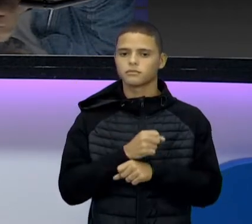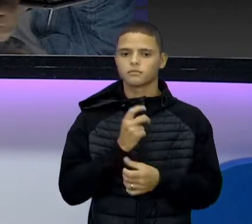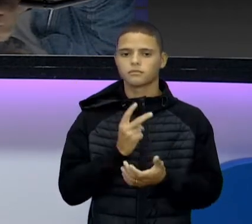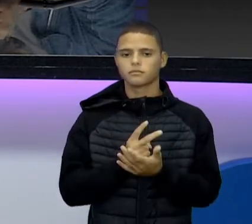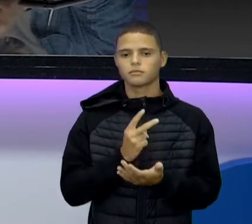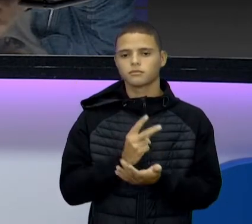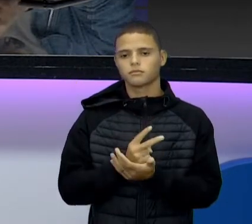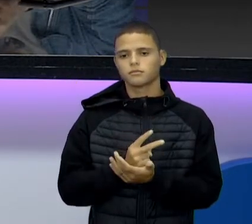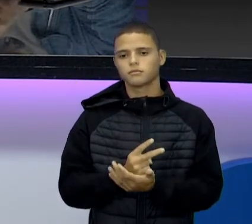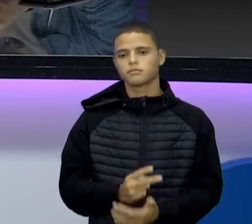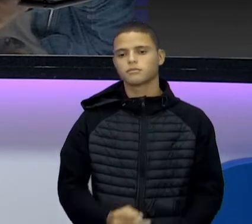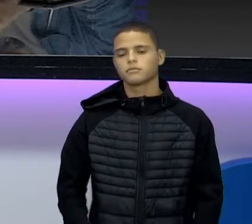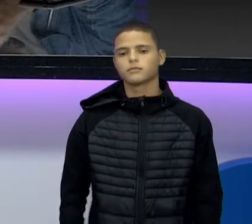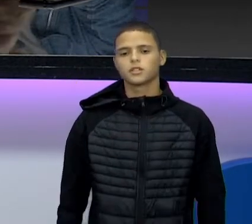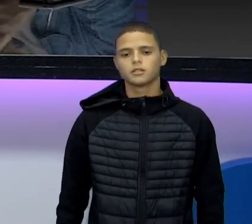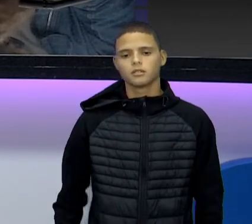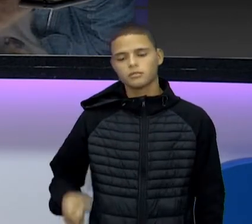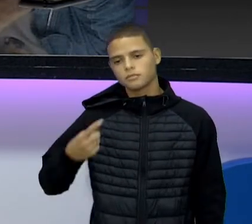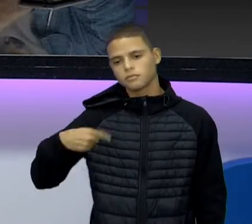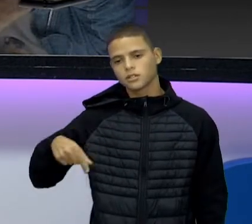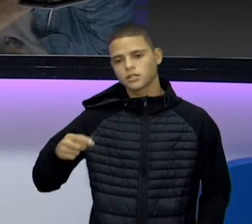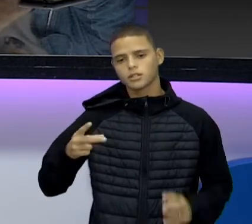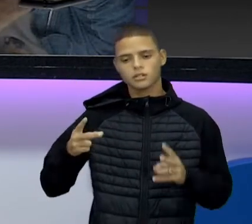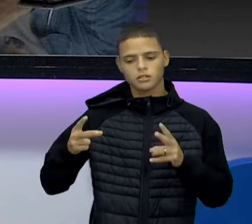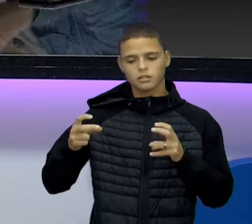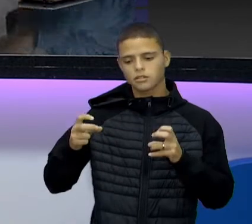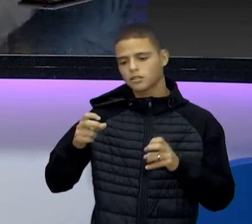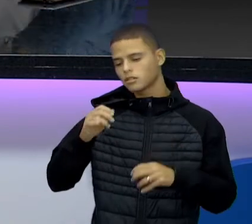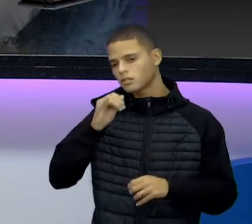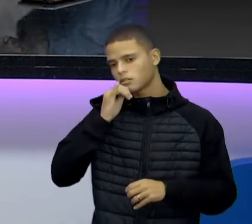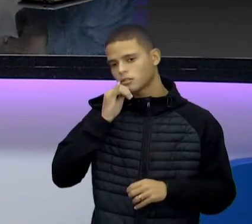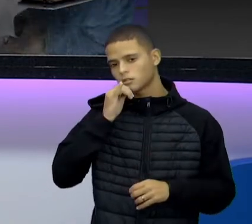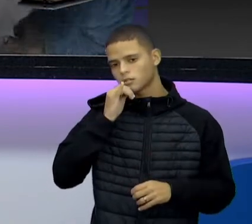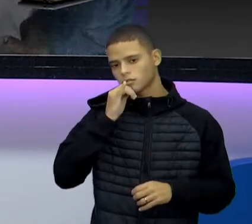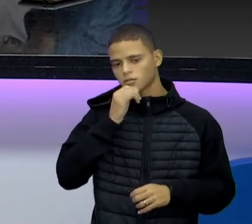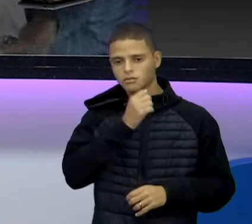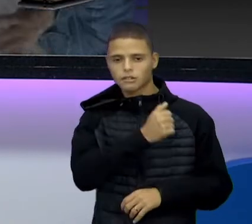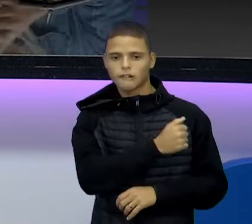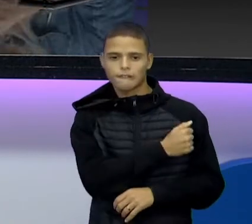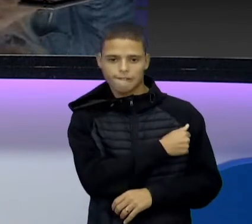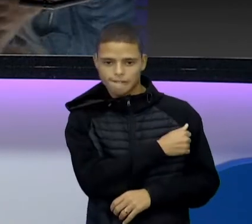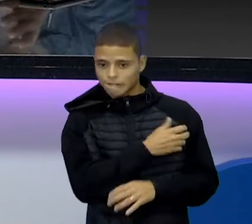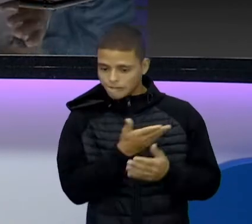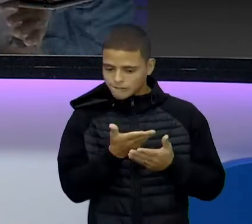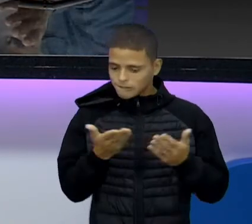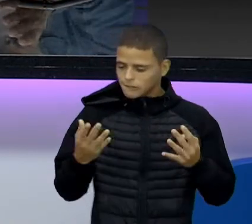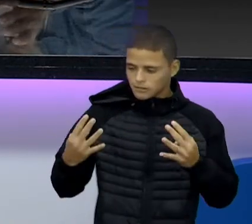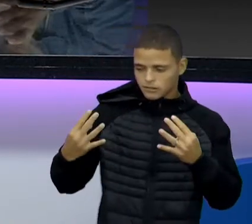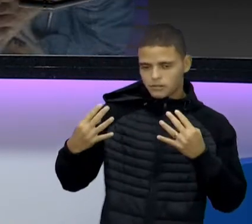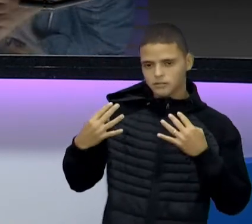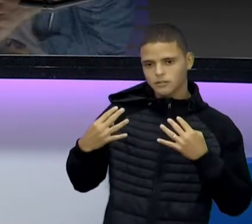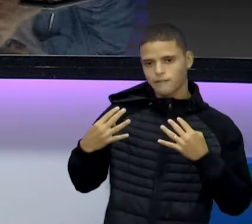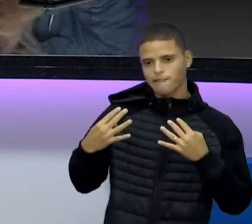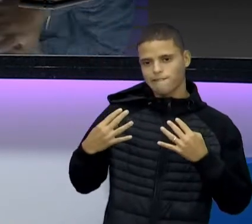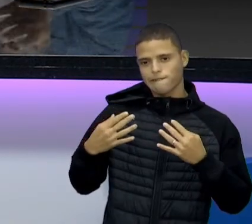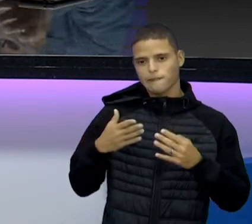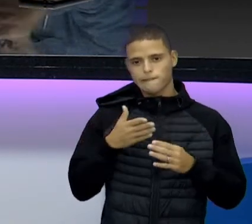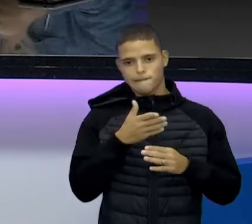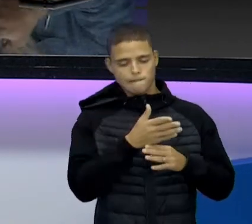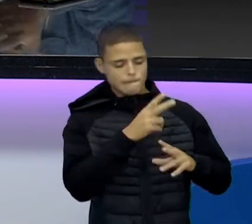constantemente, né? A gente percebe, por exemplo, os nossos estudantes, aqueles que estão nos assistindo, eles vão a shoppings